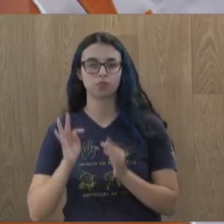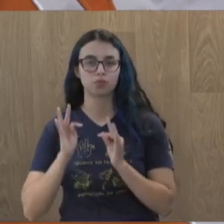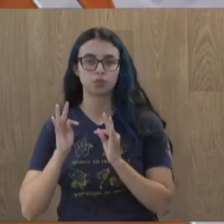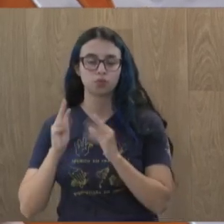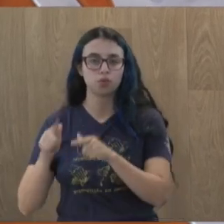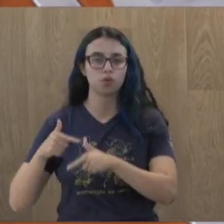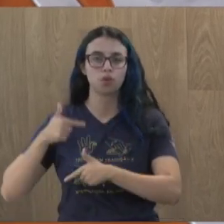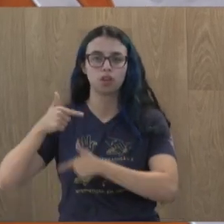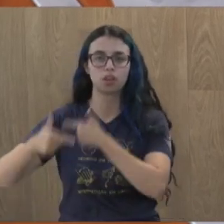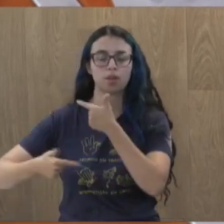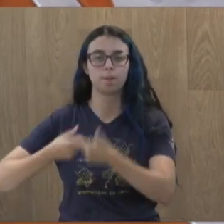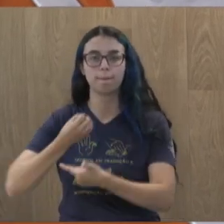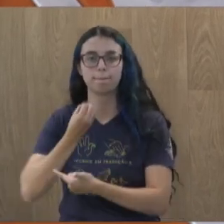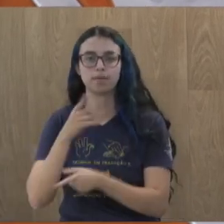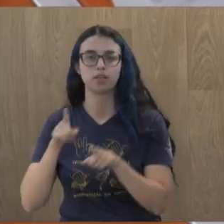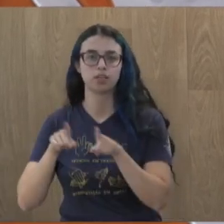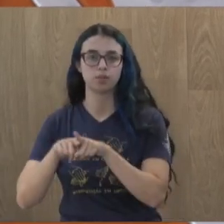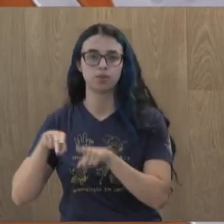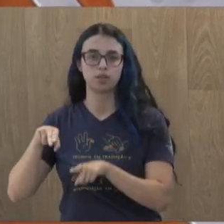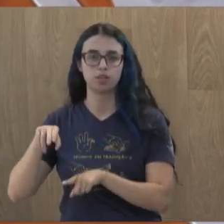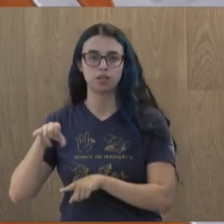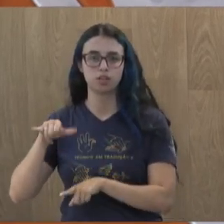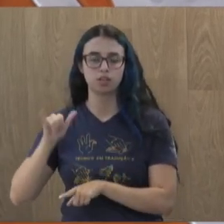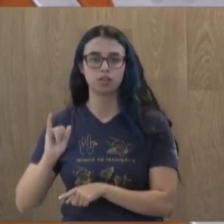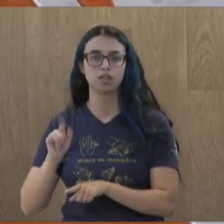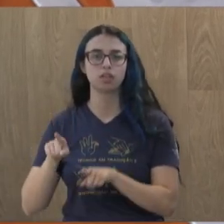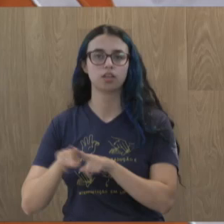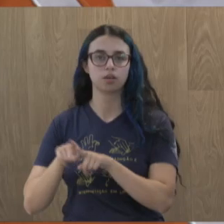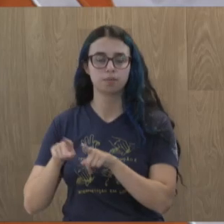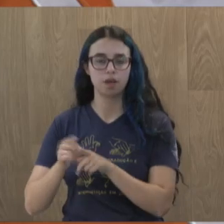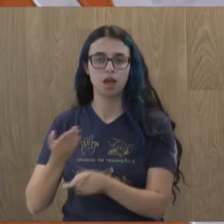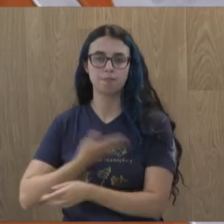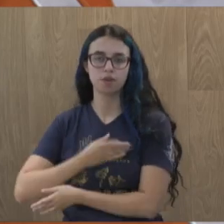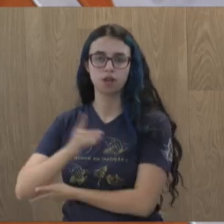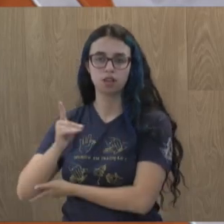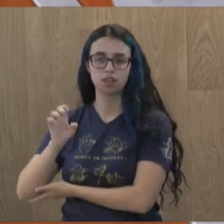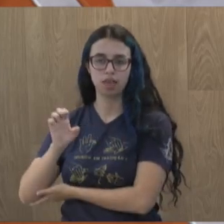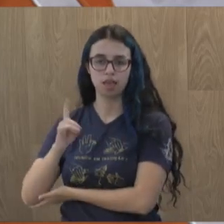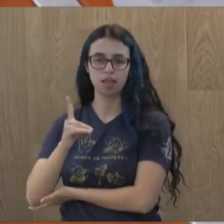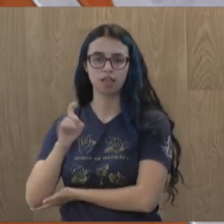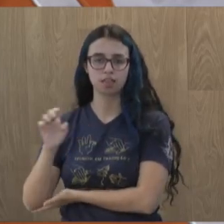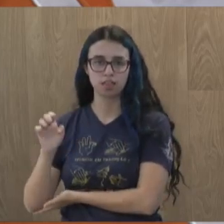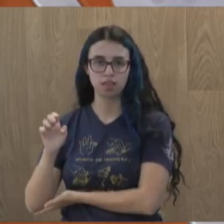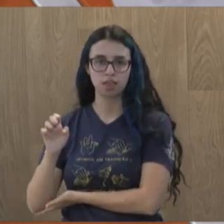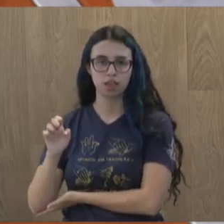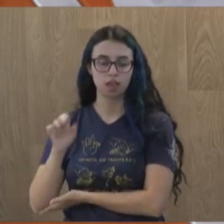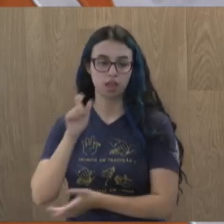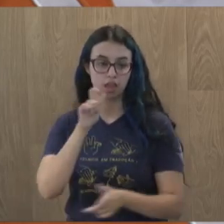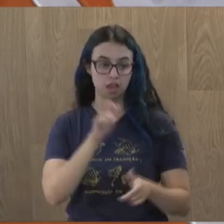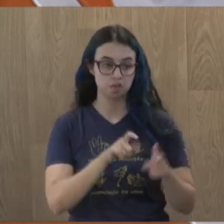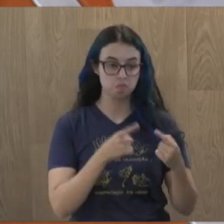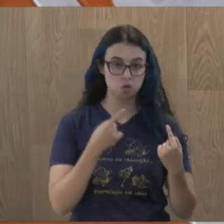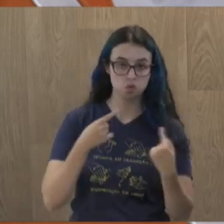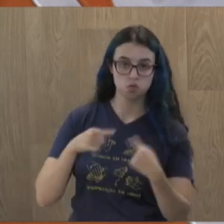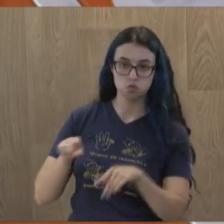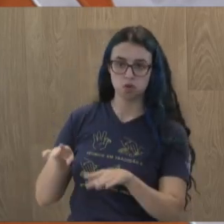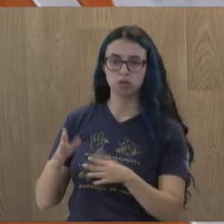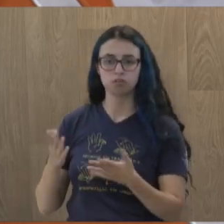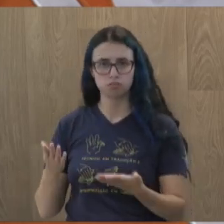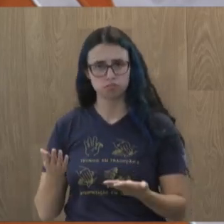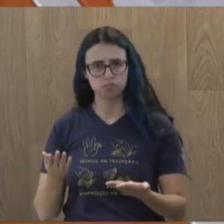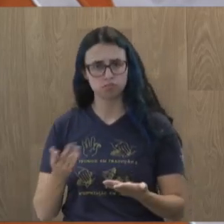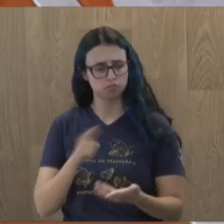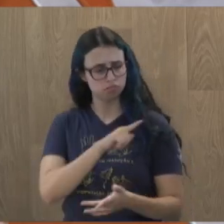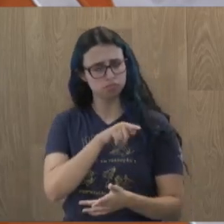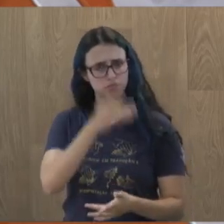fazendo um bom trabalho, Neiburg. Meu amigo Dedé. Dedé. Oposição do Dedé é uma oposição sadia, inteligente. Parabéns, Dedé.